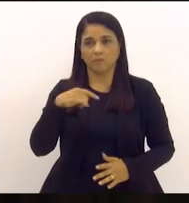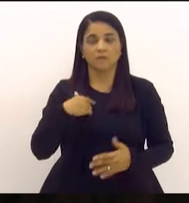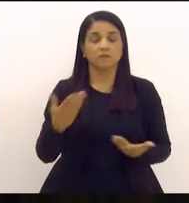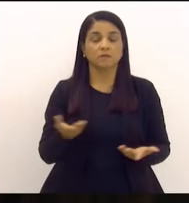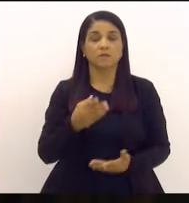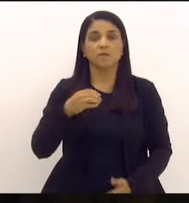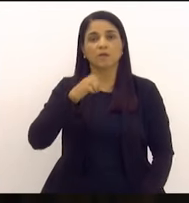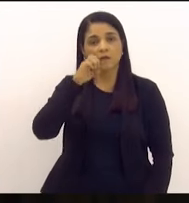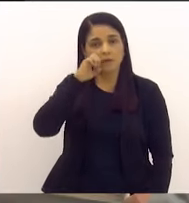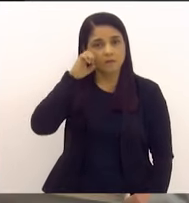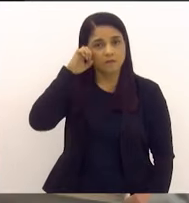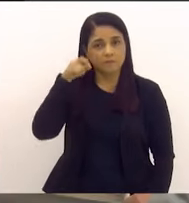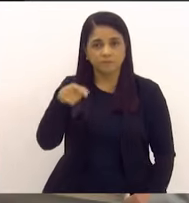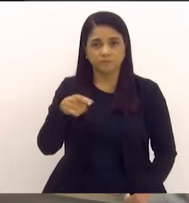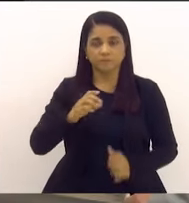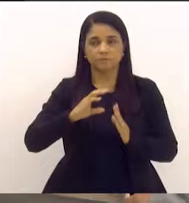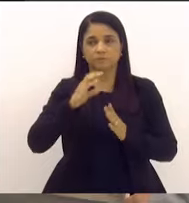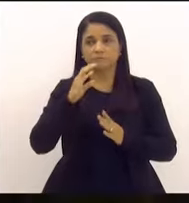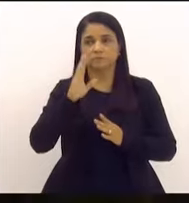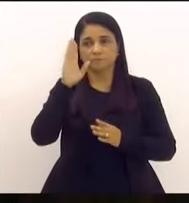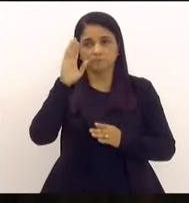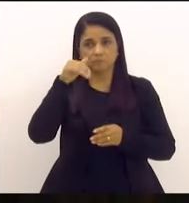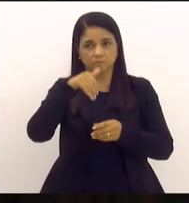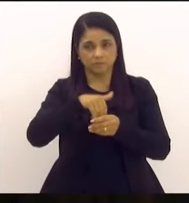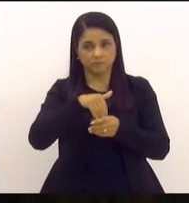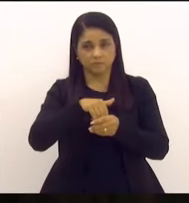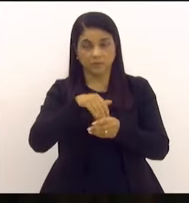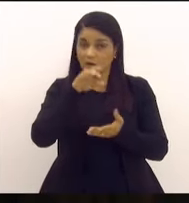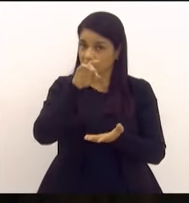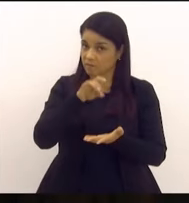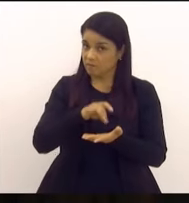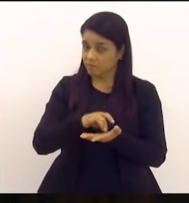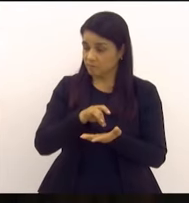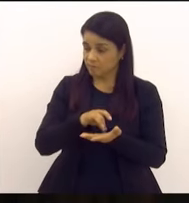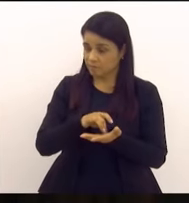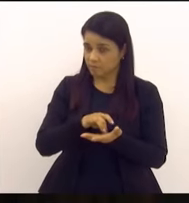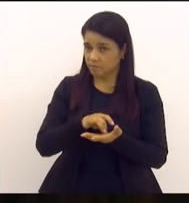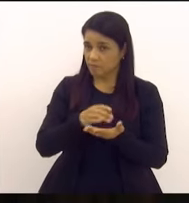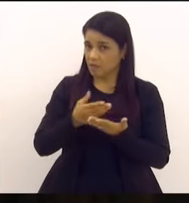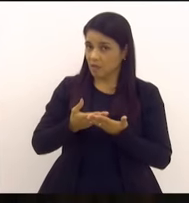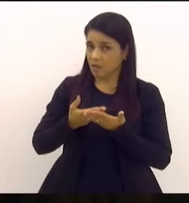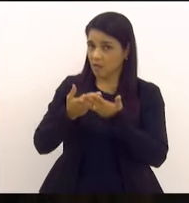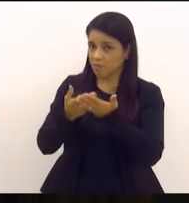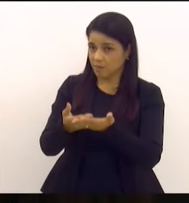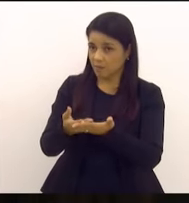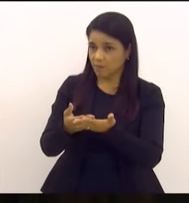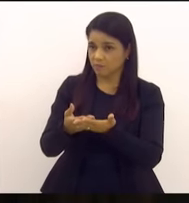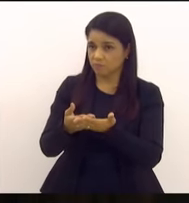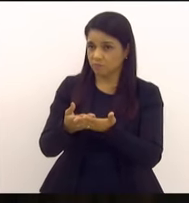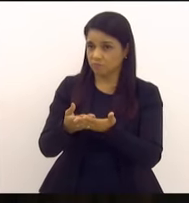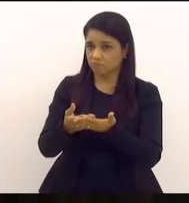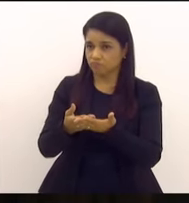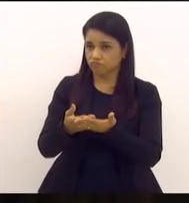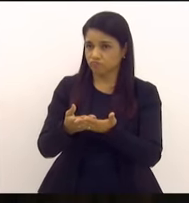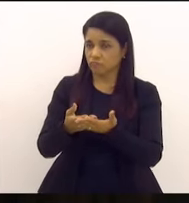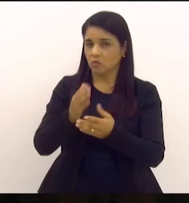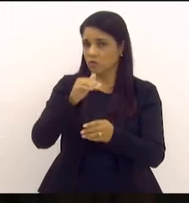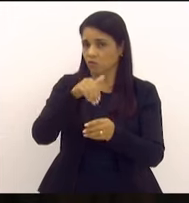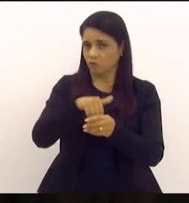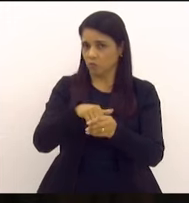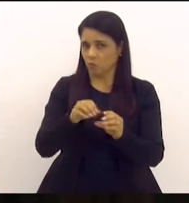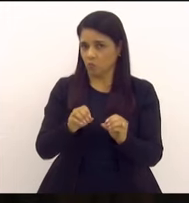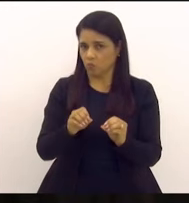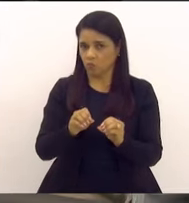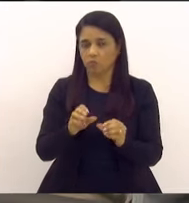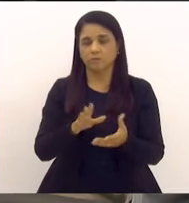presidente. Por favor, deputado. Presidente. Na verdade, é encaminhamento porque a gente ainda não votou. Sim,